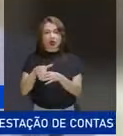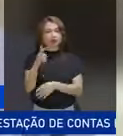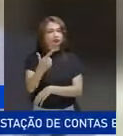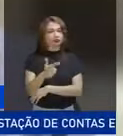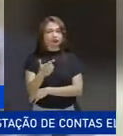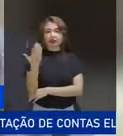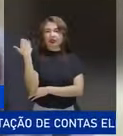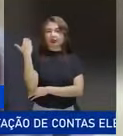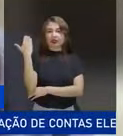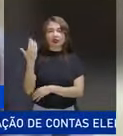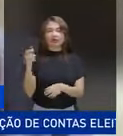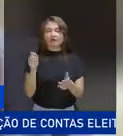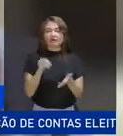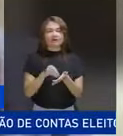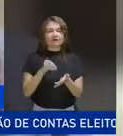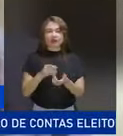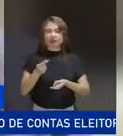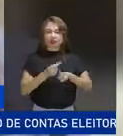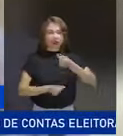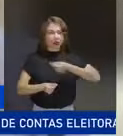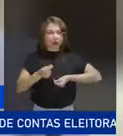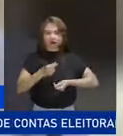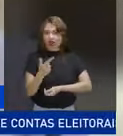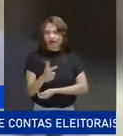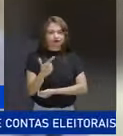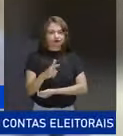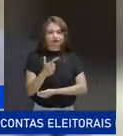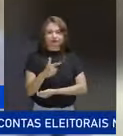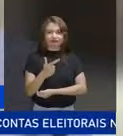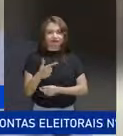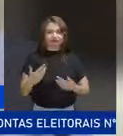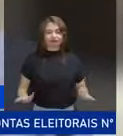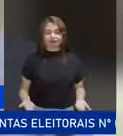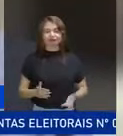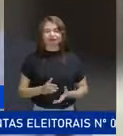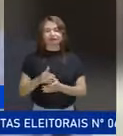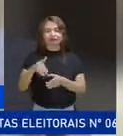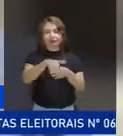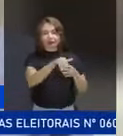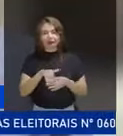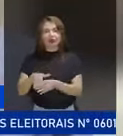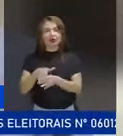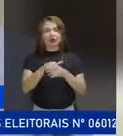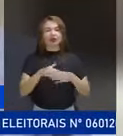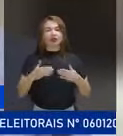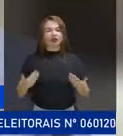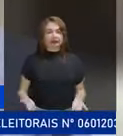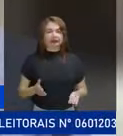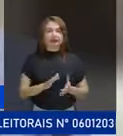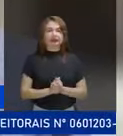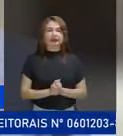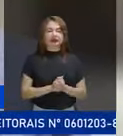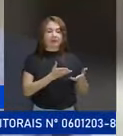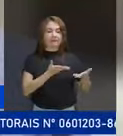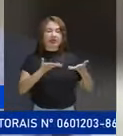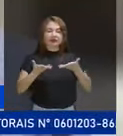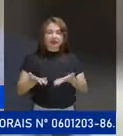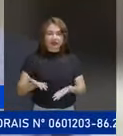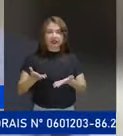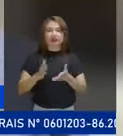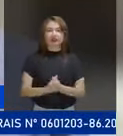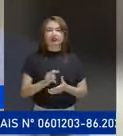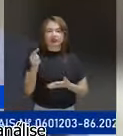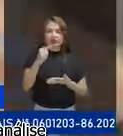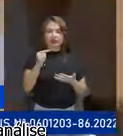houve antieconomicidade. Se o acordo está assim emendado e está assim apresentado